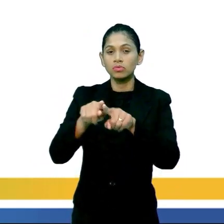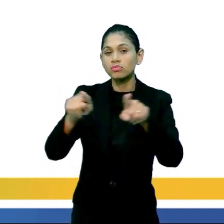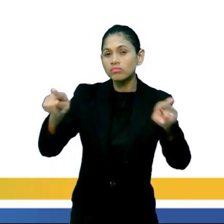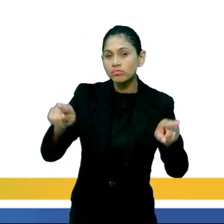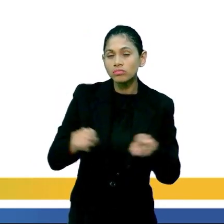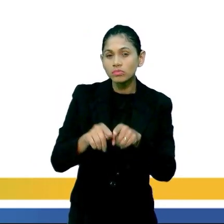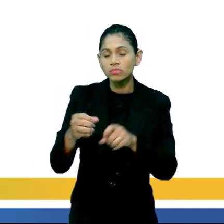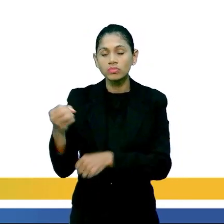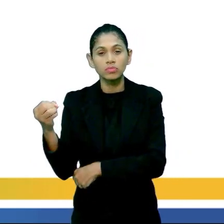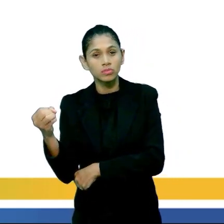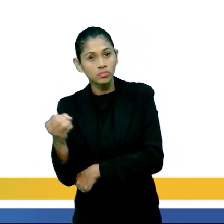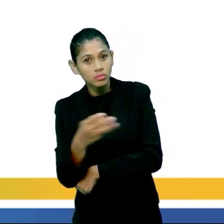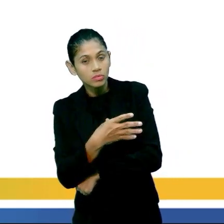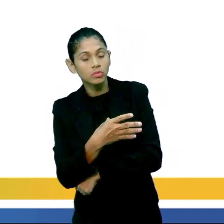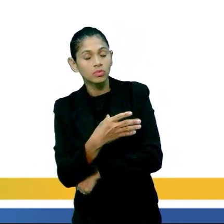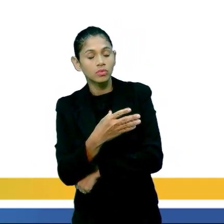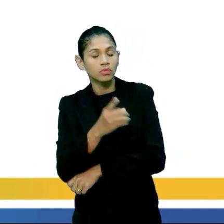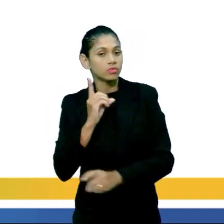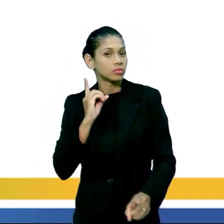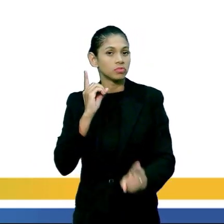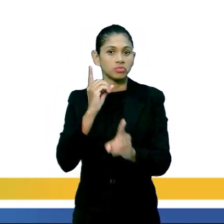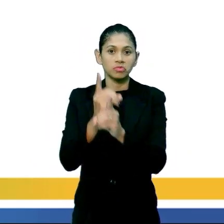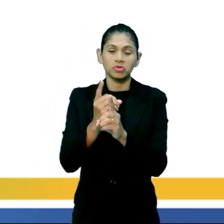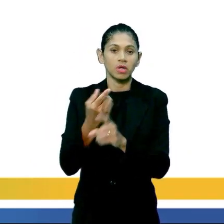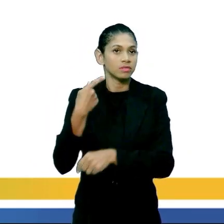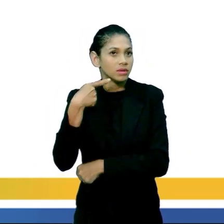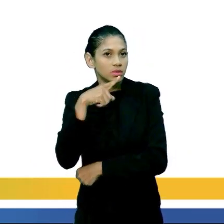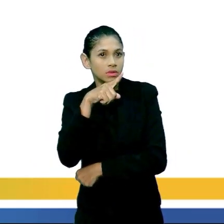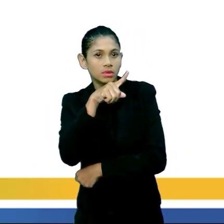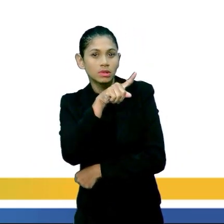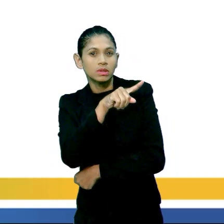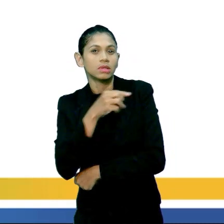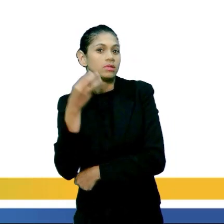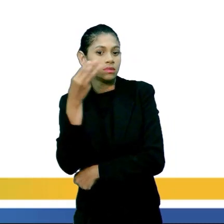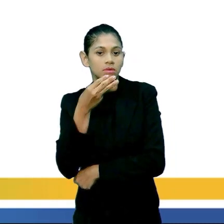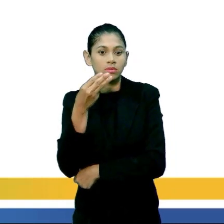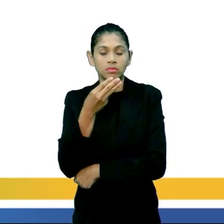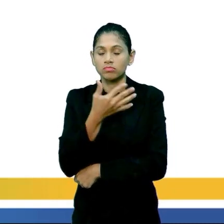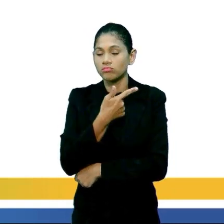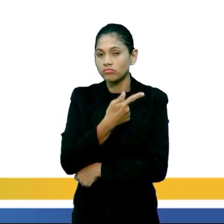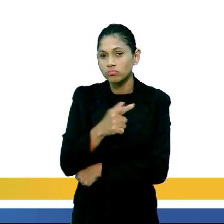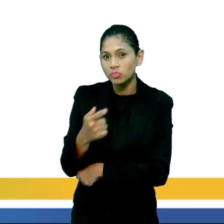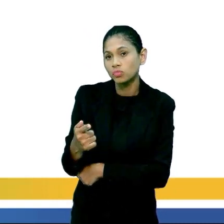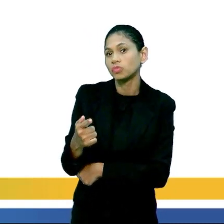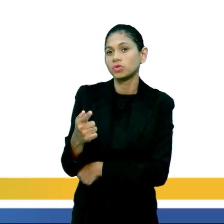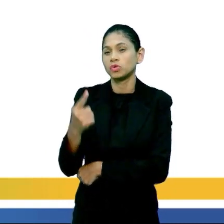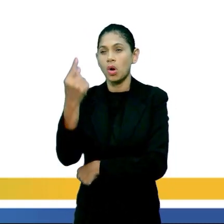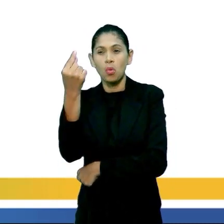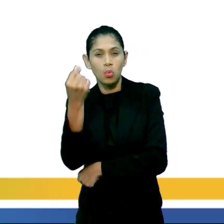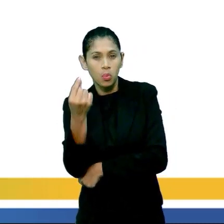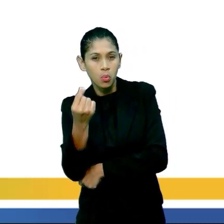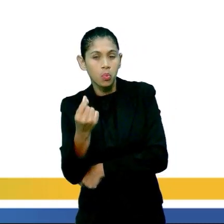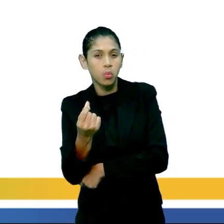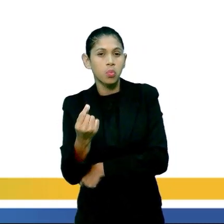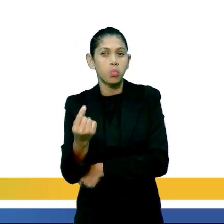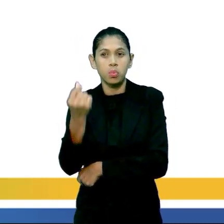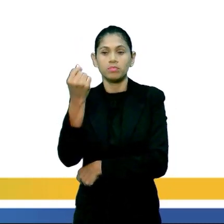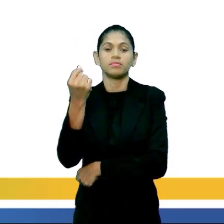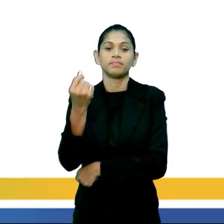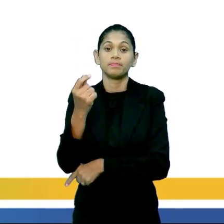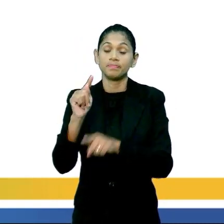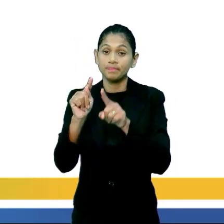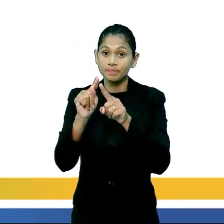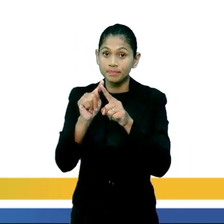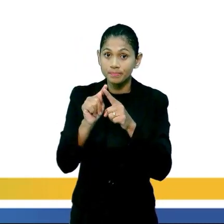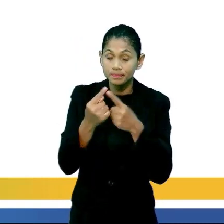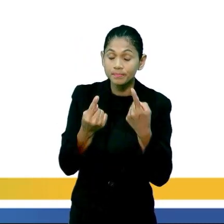sido implementado ainda o cultivo da cana-de-açúcar. Então não interessava, não era tão lucrativo assim. Mas Dom João III, que era o rei